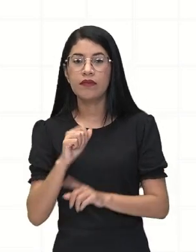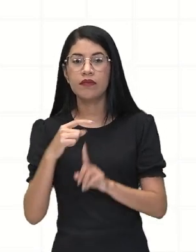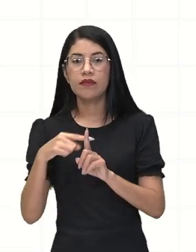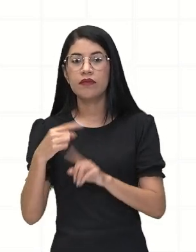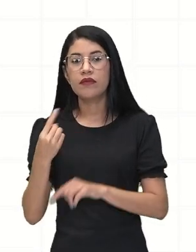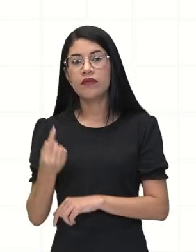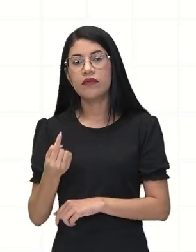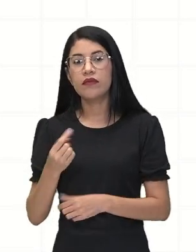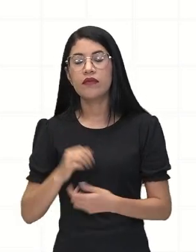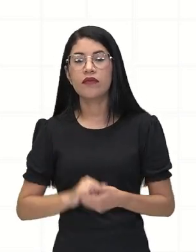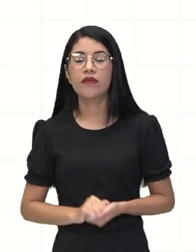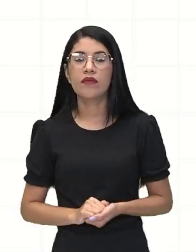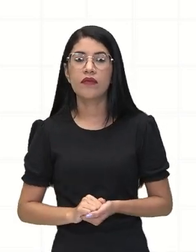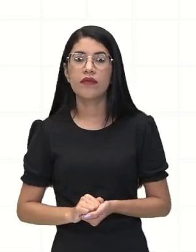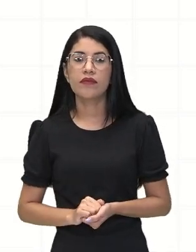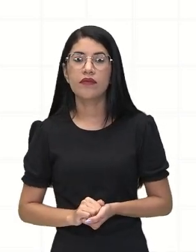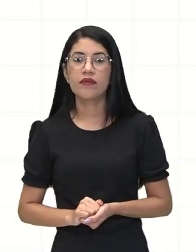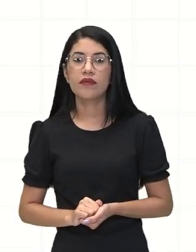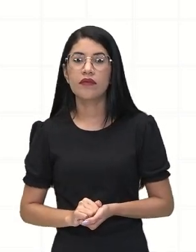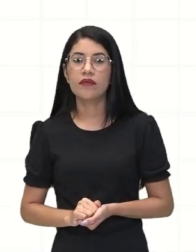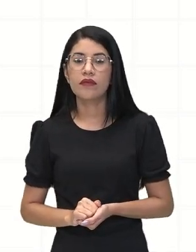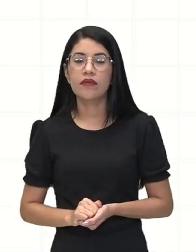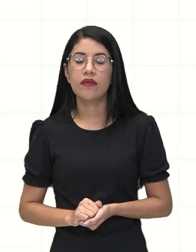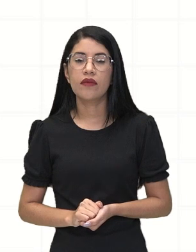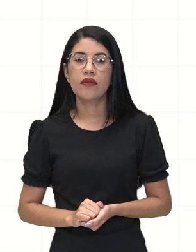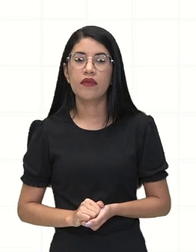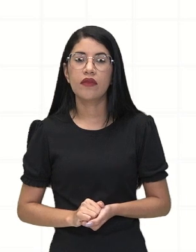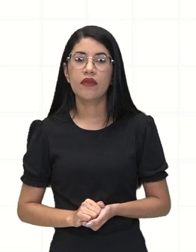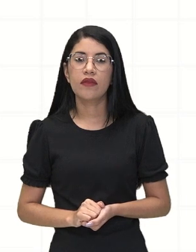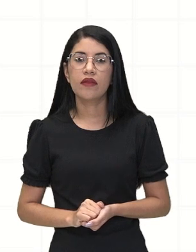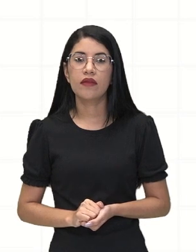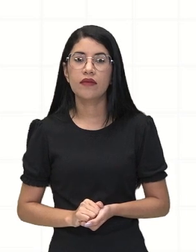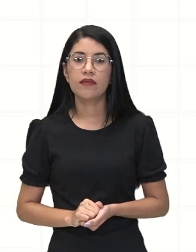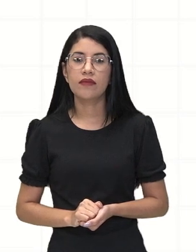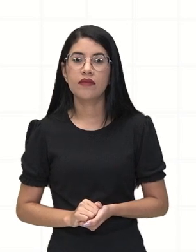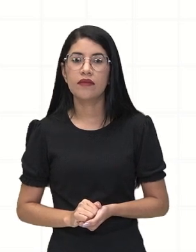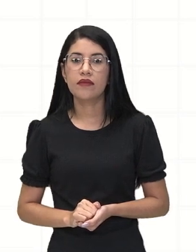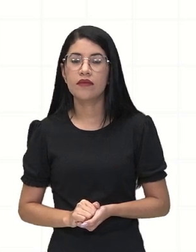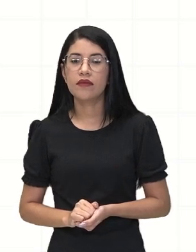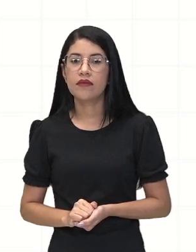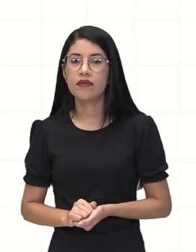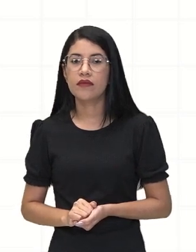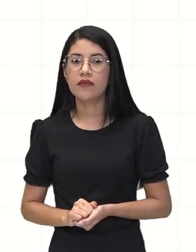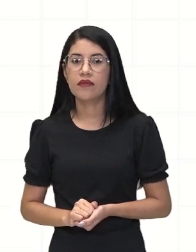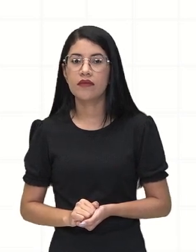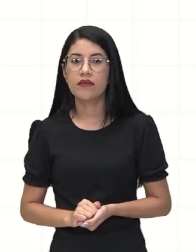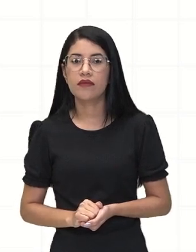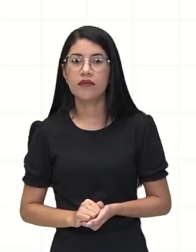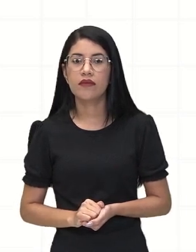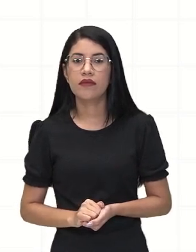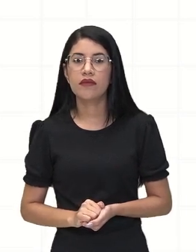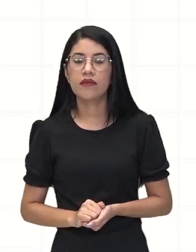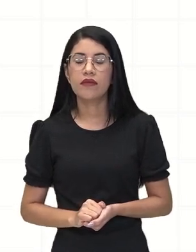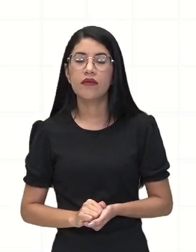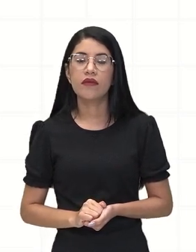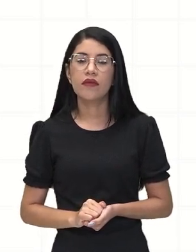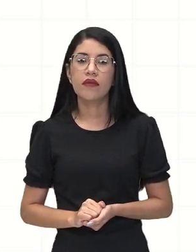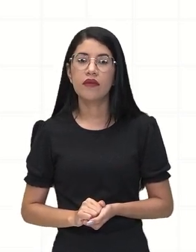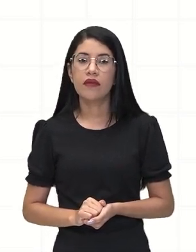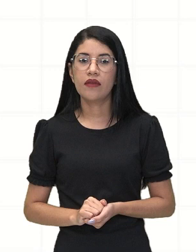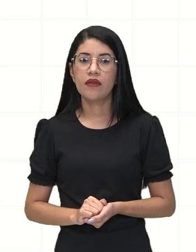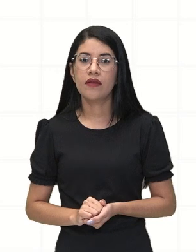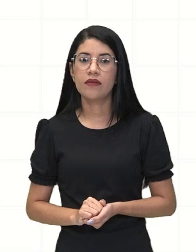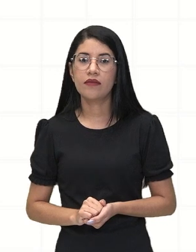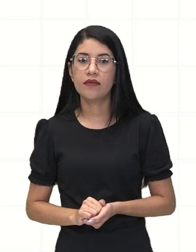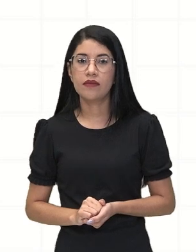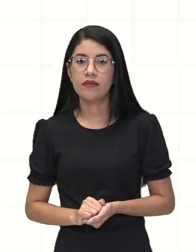comum. Tem um novo fator comum. A mais 1, A mais 1. Tudo bem? Então, colocando o A mais 1 em